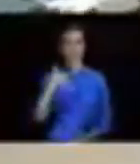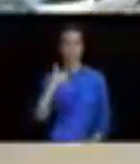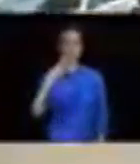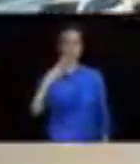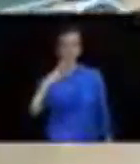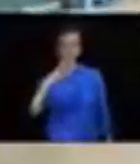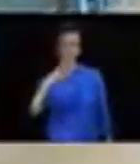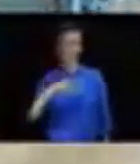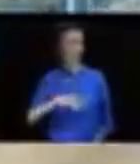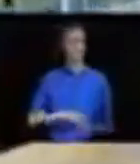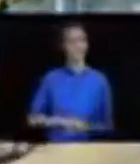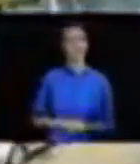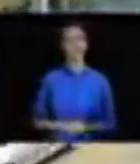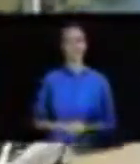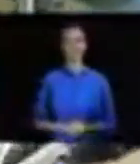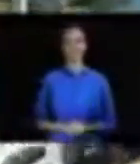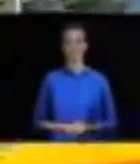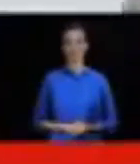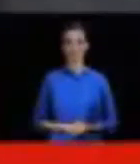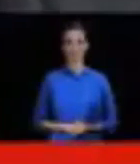hein? É 23!